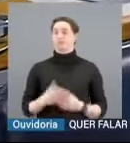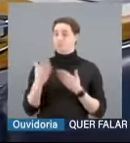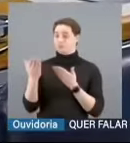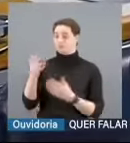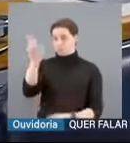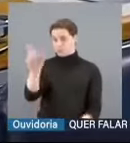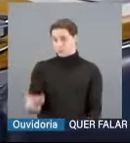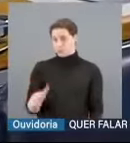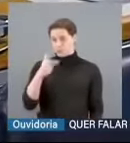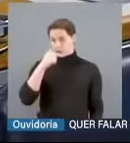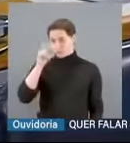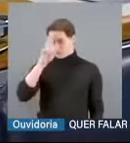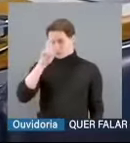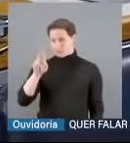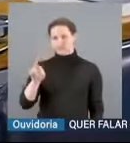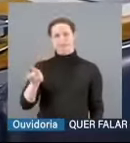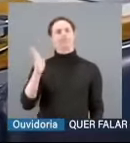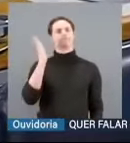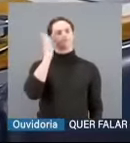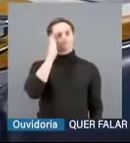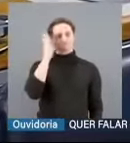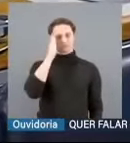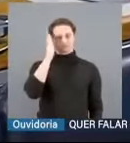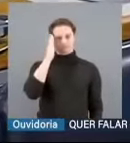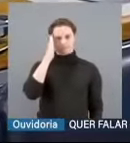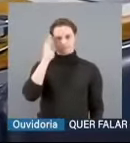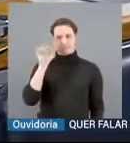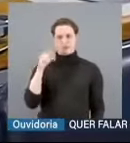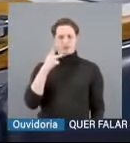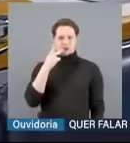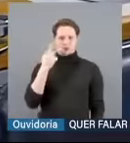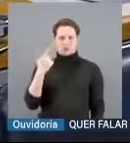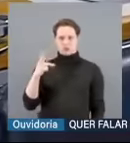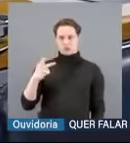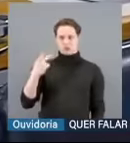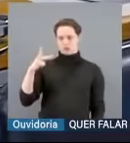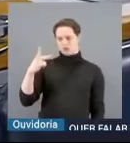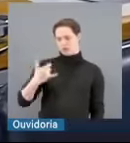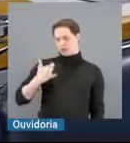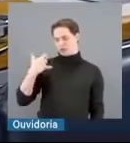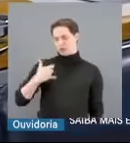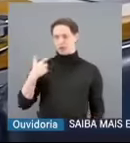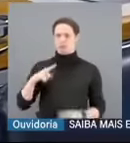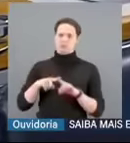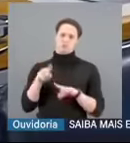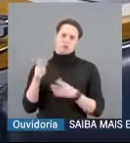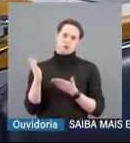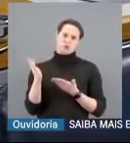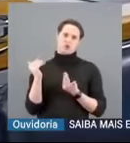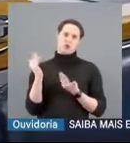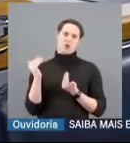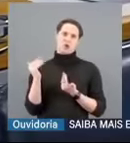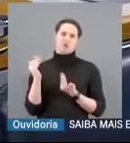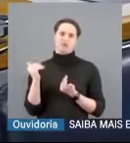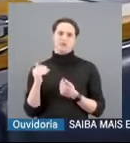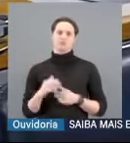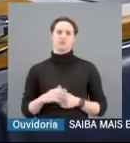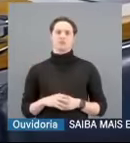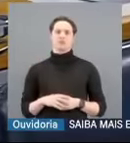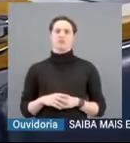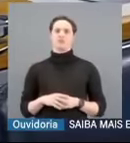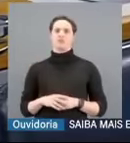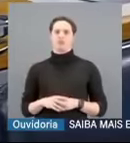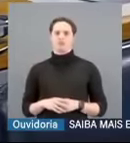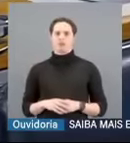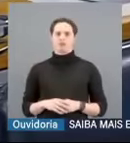Mauricídio, o senhor sabe que, o senhor não disse a idade, mas objetivamente o senhor é uma pessoa jovem, e